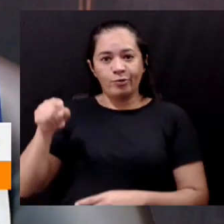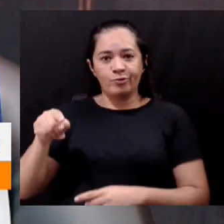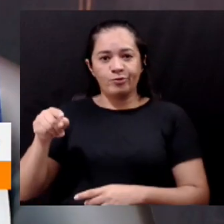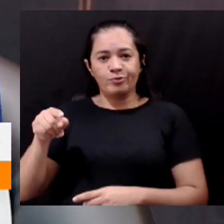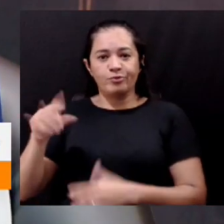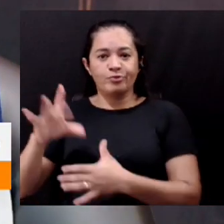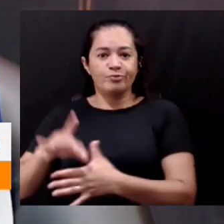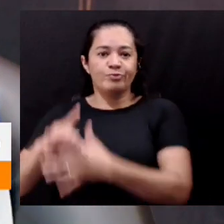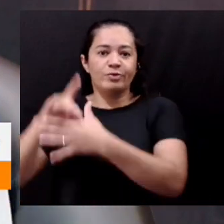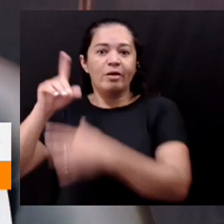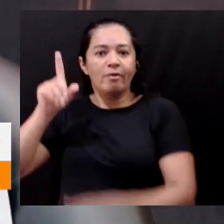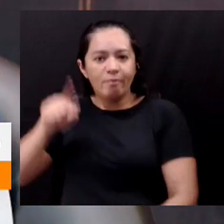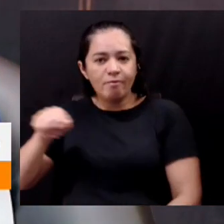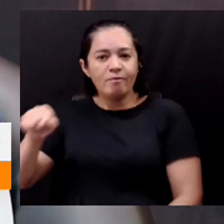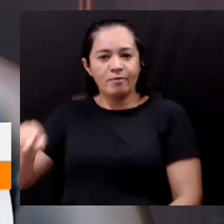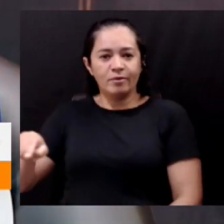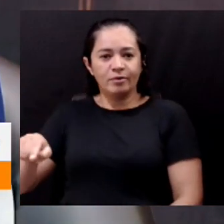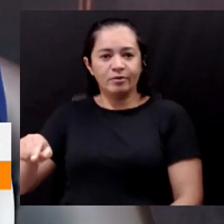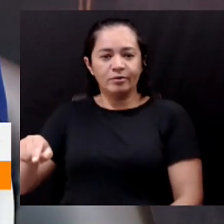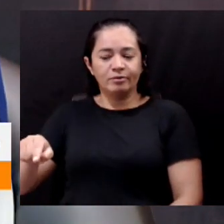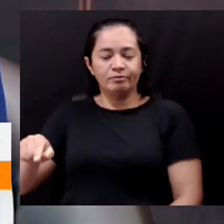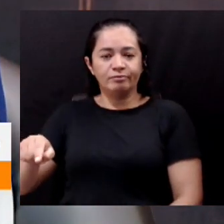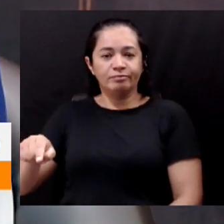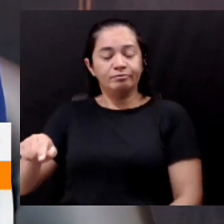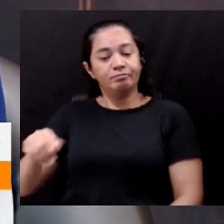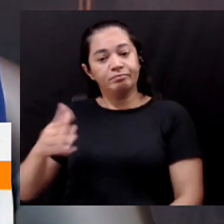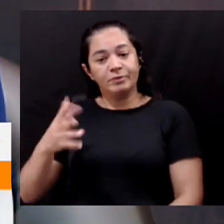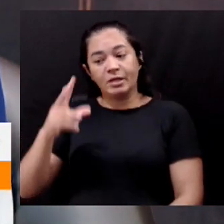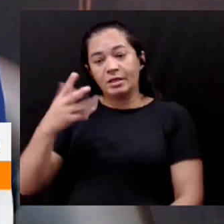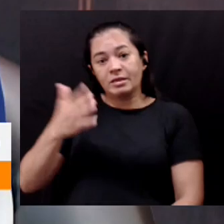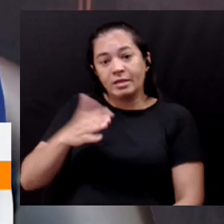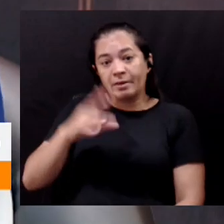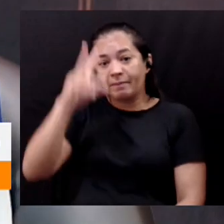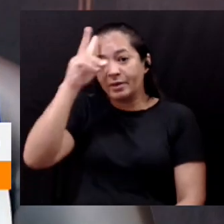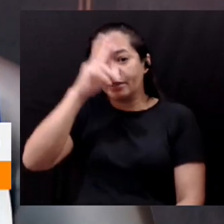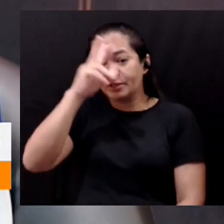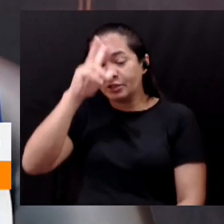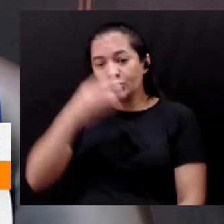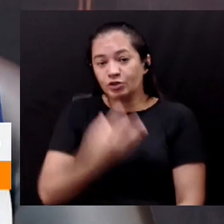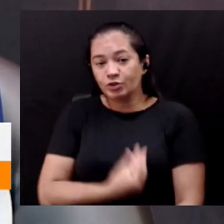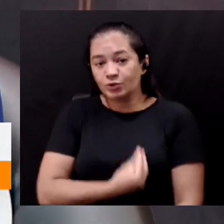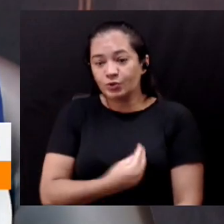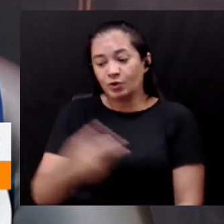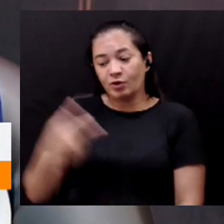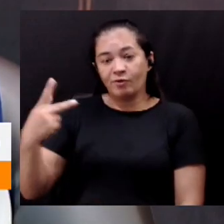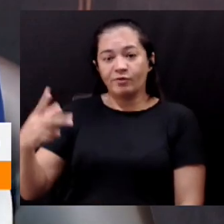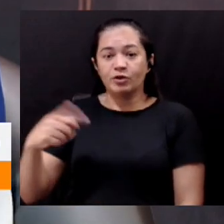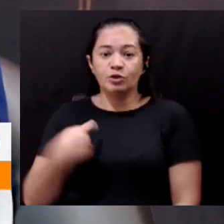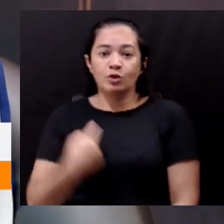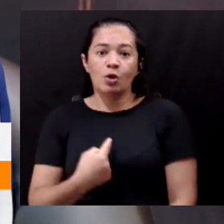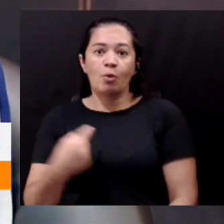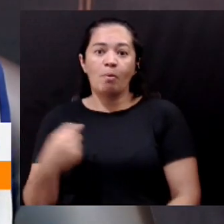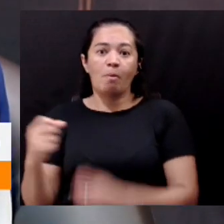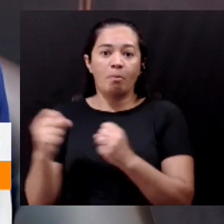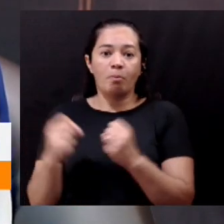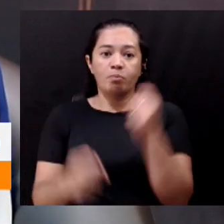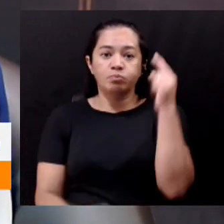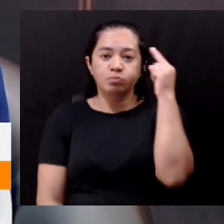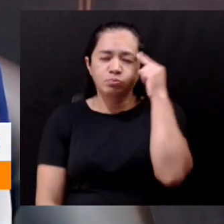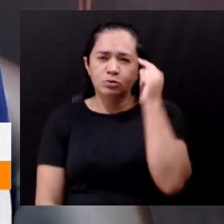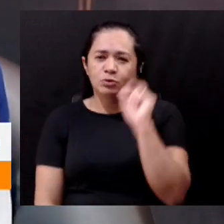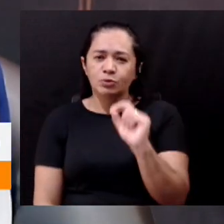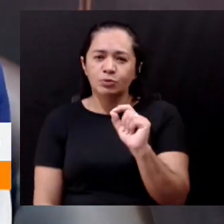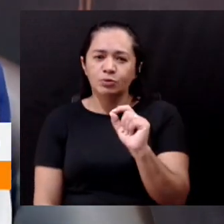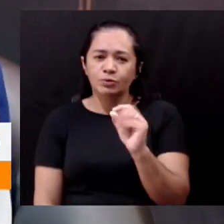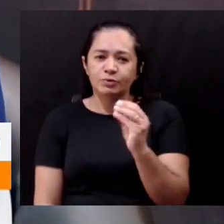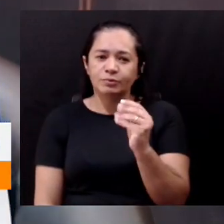Tendencialmente, dependendo da história de vida dela, e aqui a gente pode pensar também daquela situação, né, o Paulo Freire fala